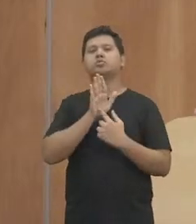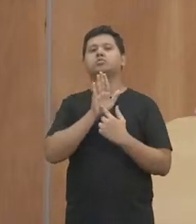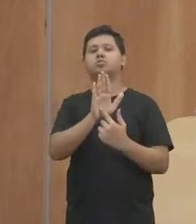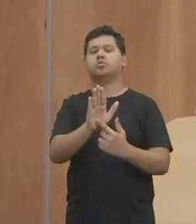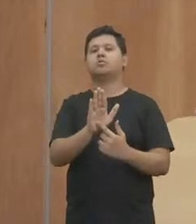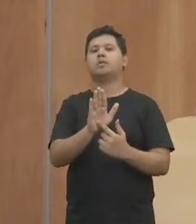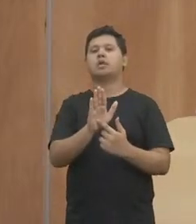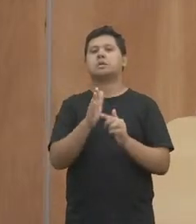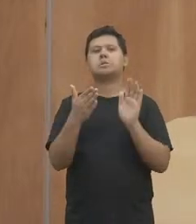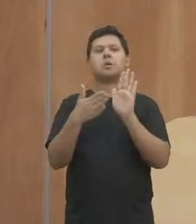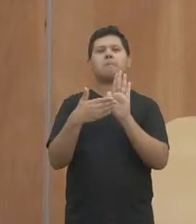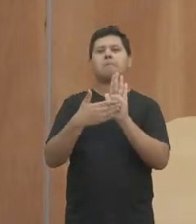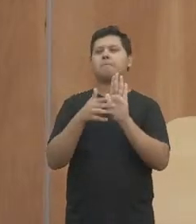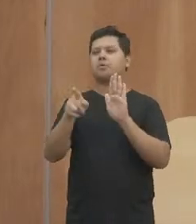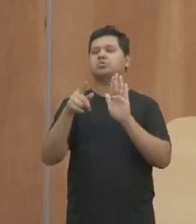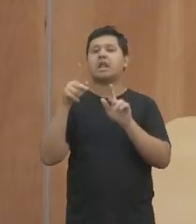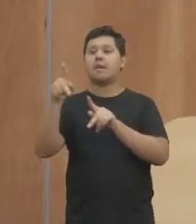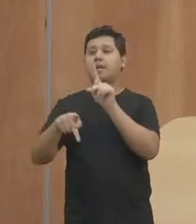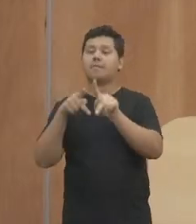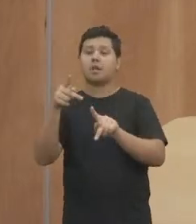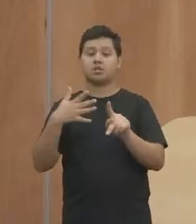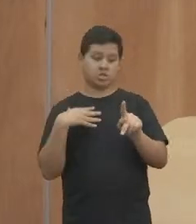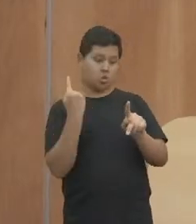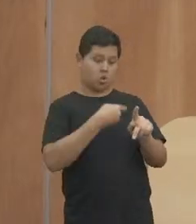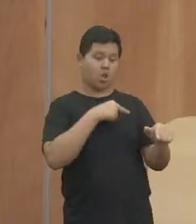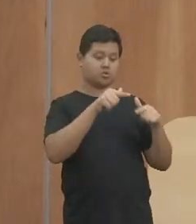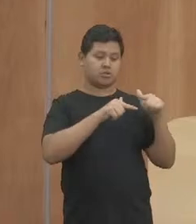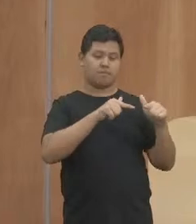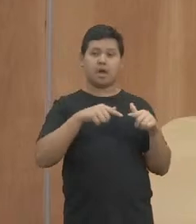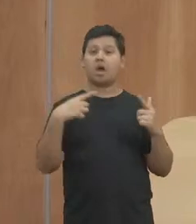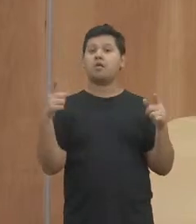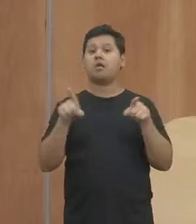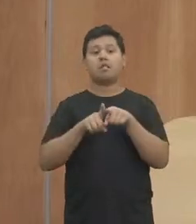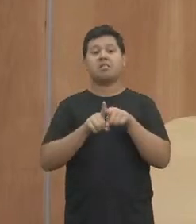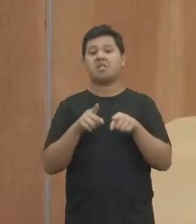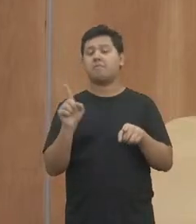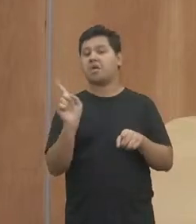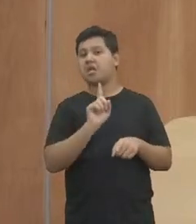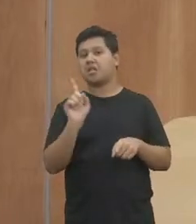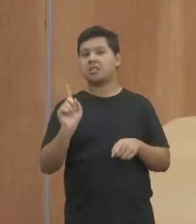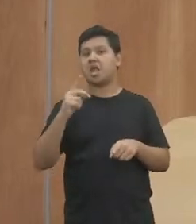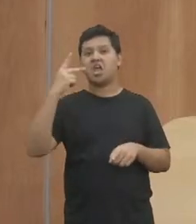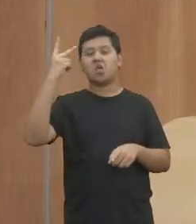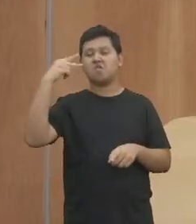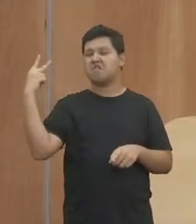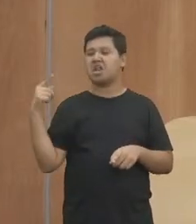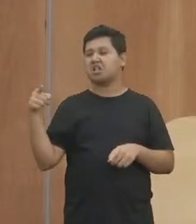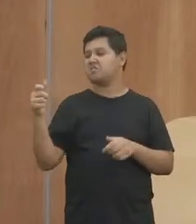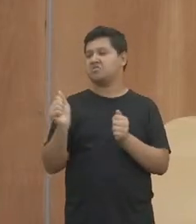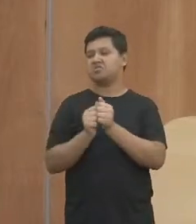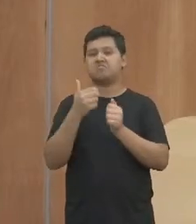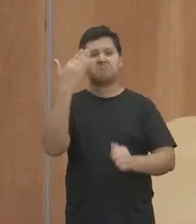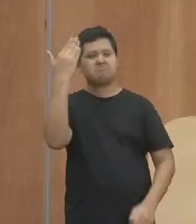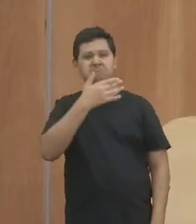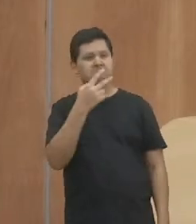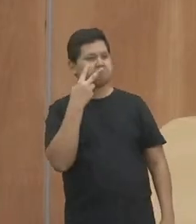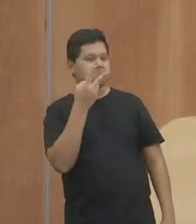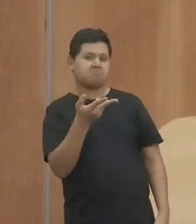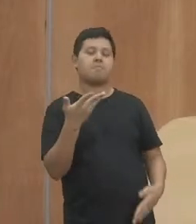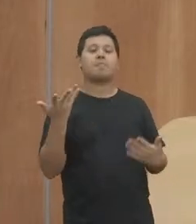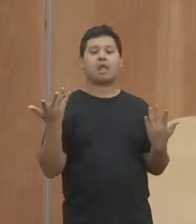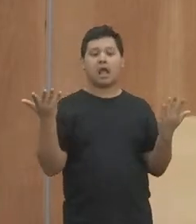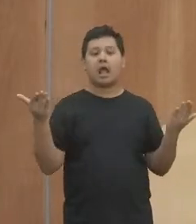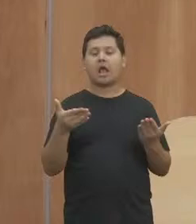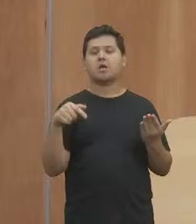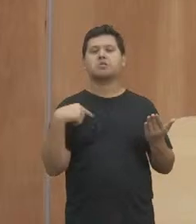população aparentemente não está acompanhando. Nem sequer os vereadores dessa casa acompanham o tema livre dos pares. Então, talvez seja o momento